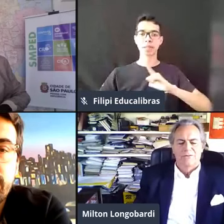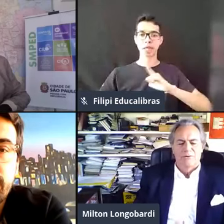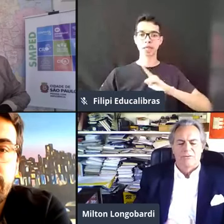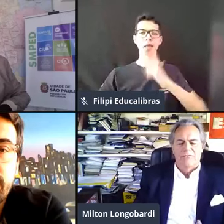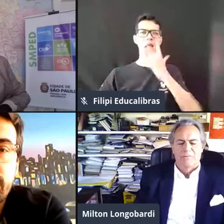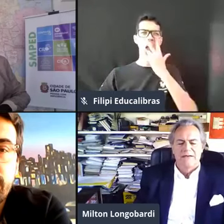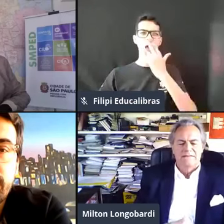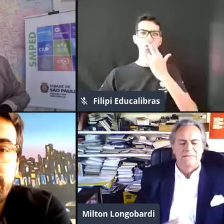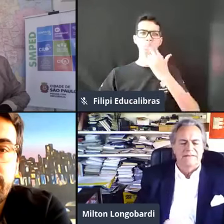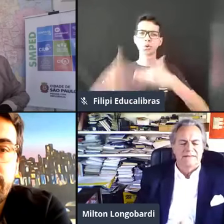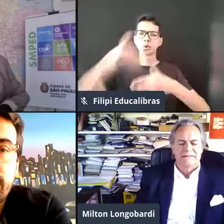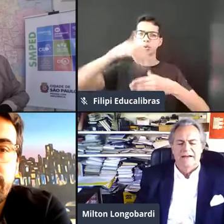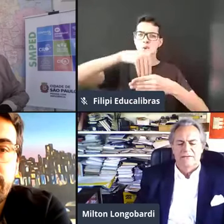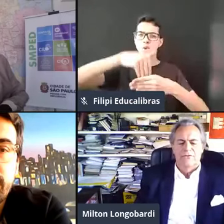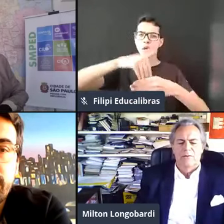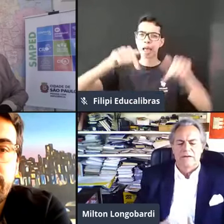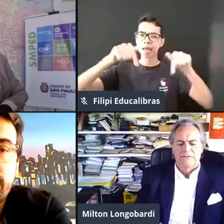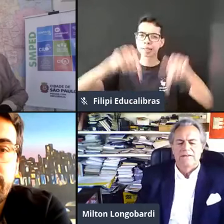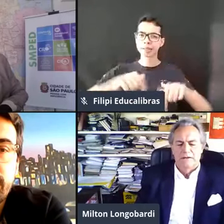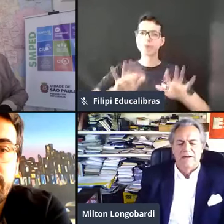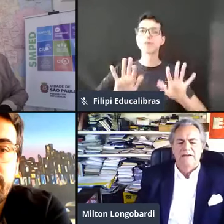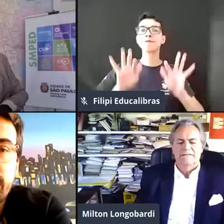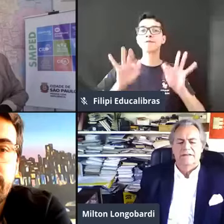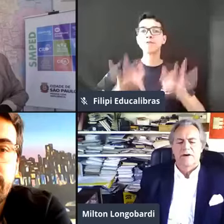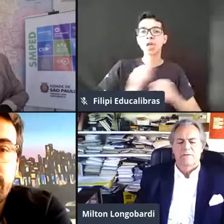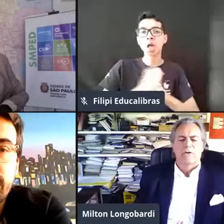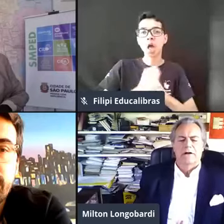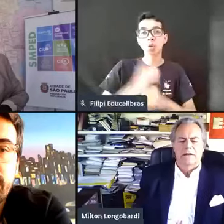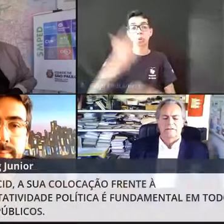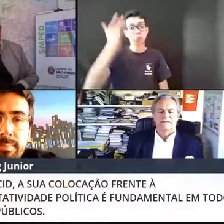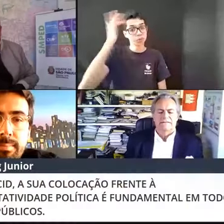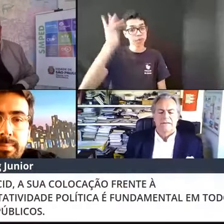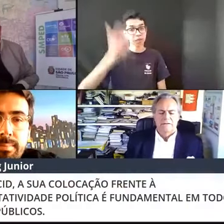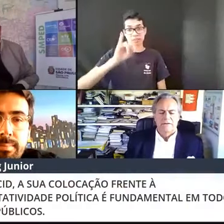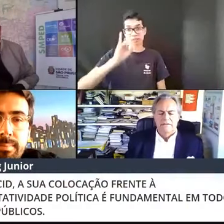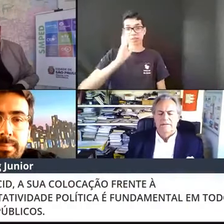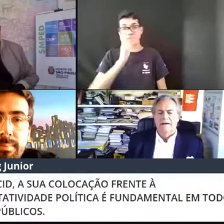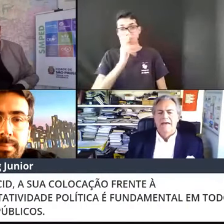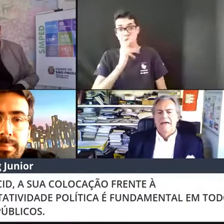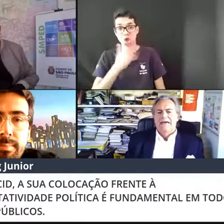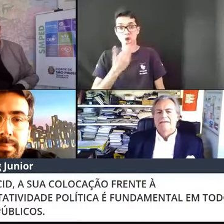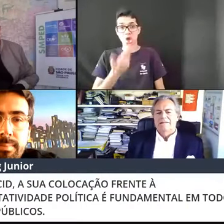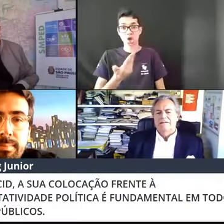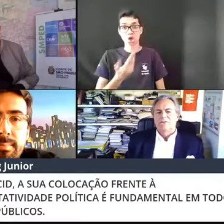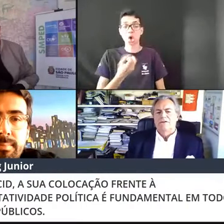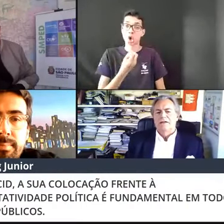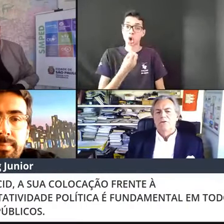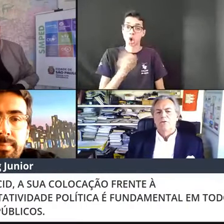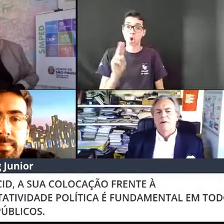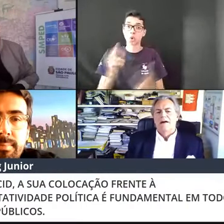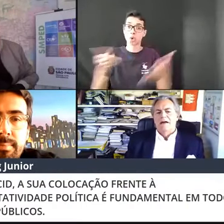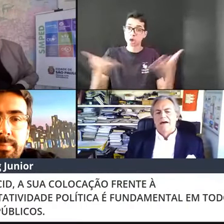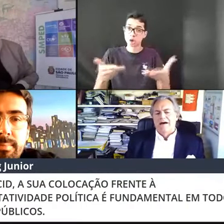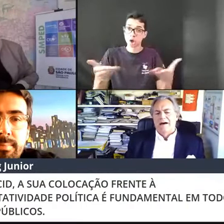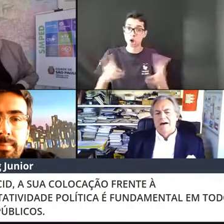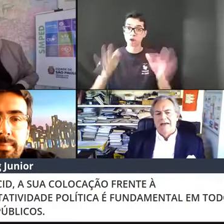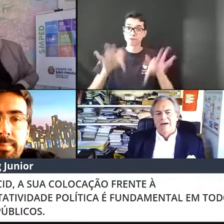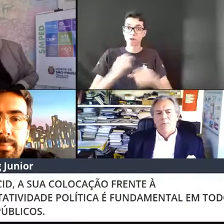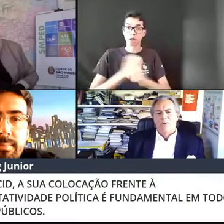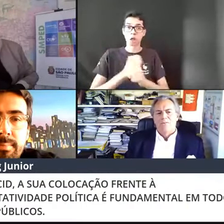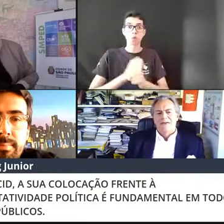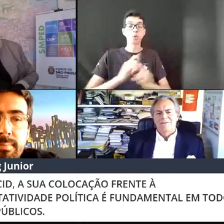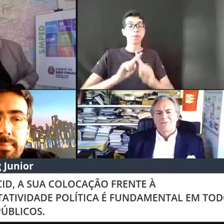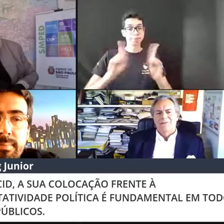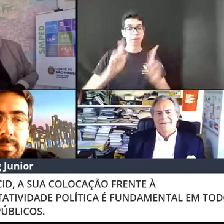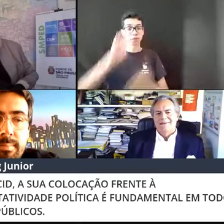do ano, provavelmente, se vai ser adiado ou não, mas vai ter uma eleição agora, nesse ano ainda, e sem dúvida nenhuma, é